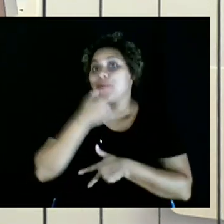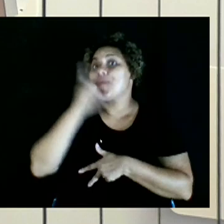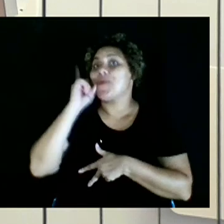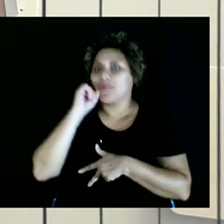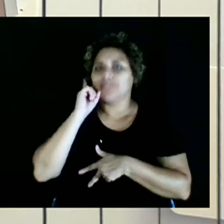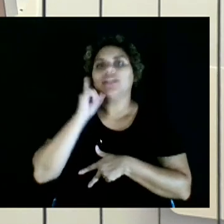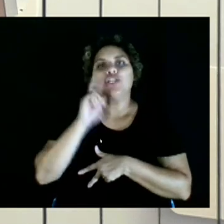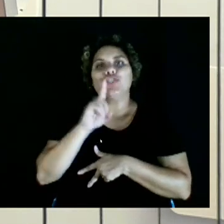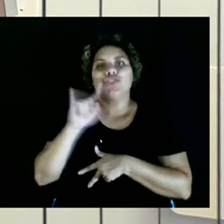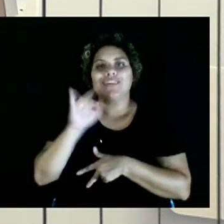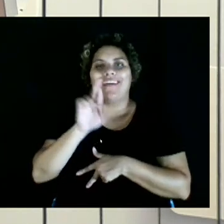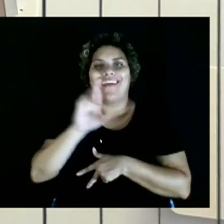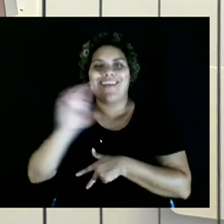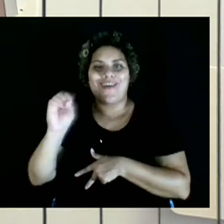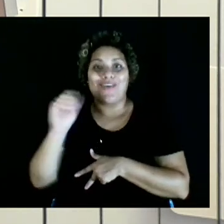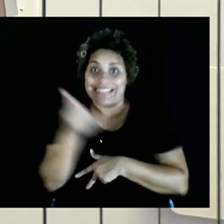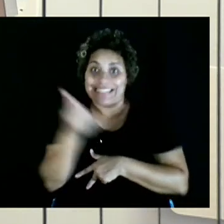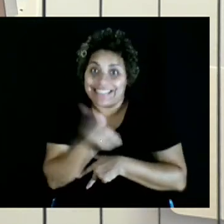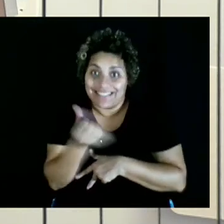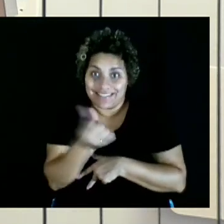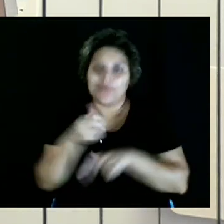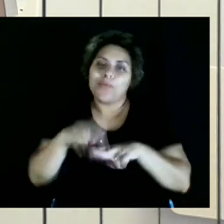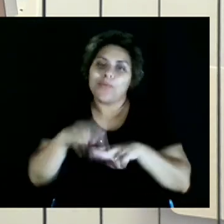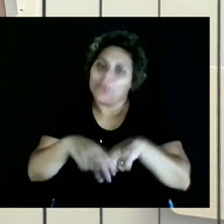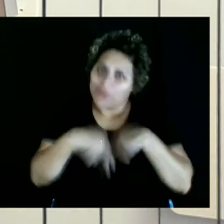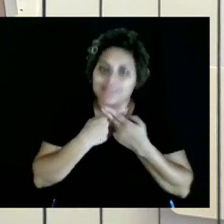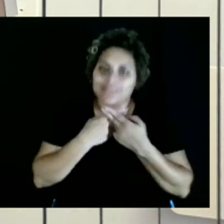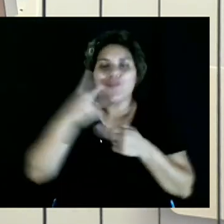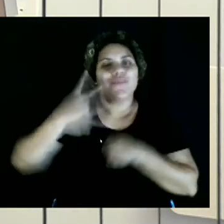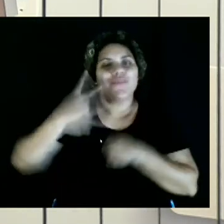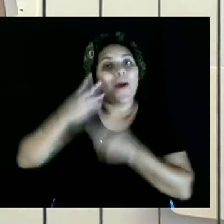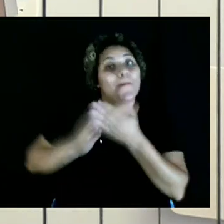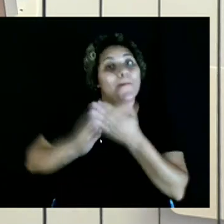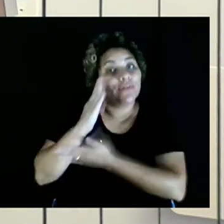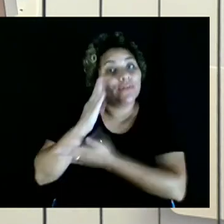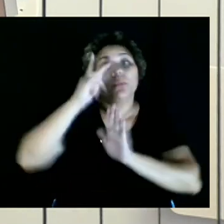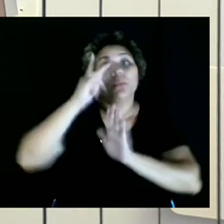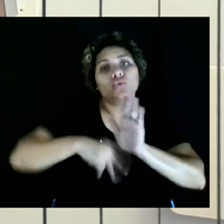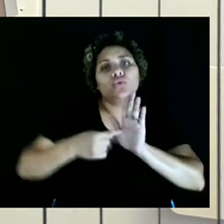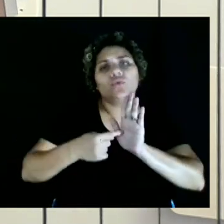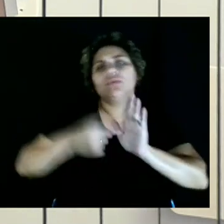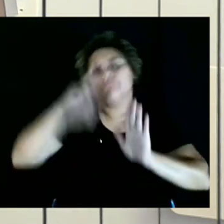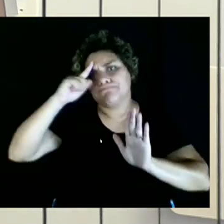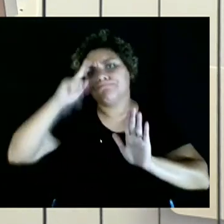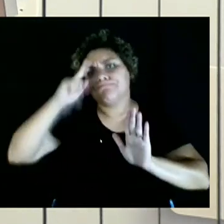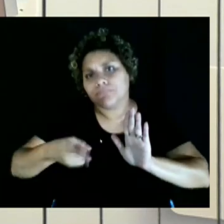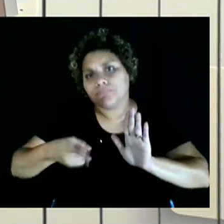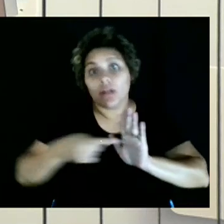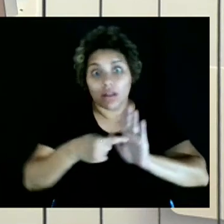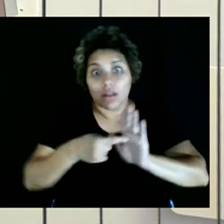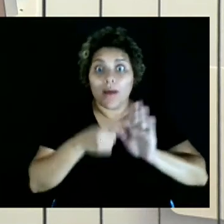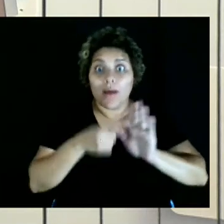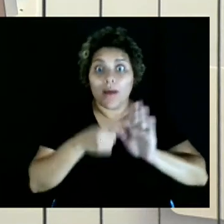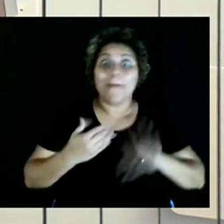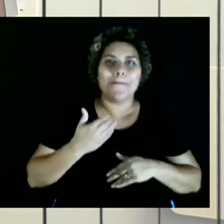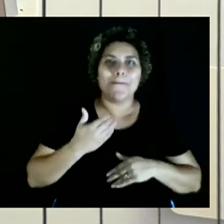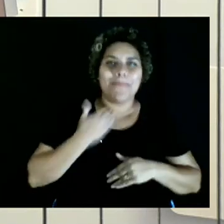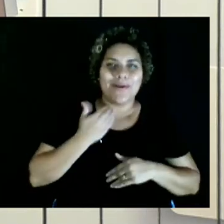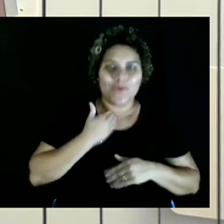os vereadores aprovaram o projeto que determina que o Banco de Fraldas ofereça